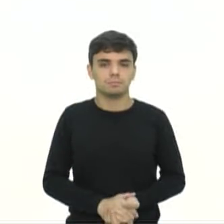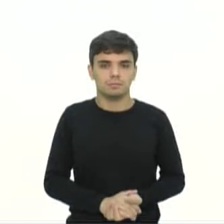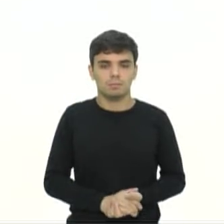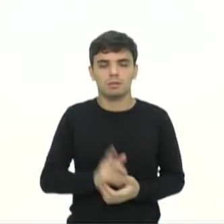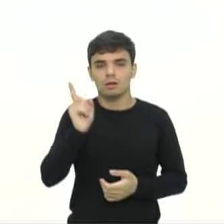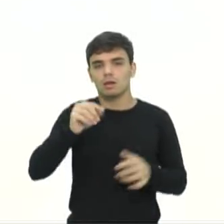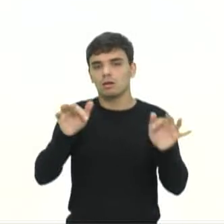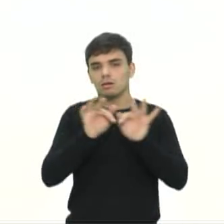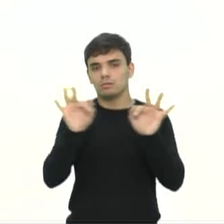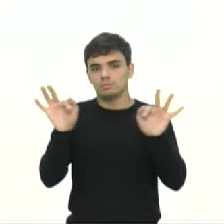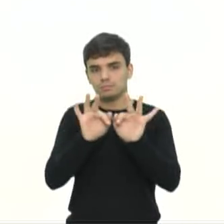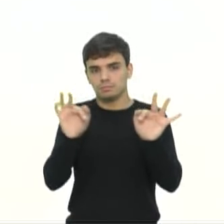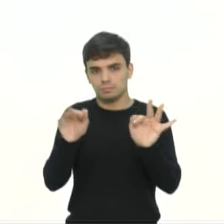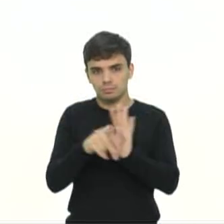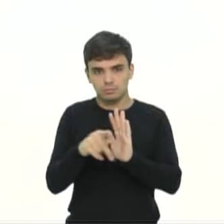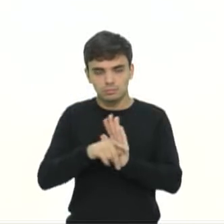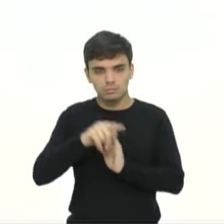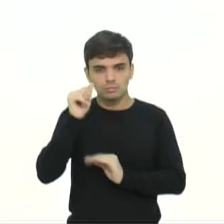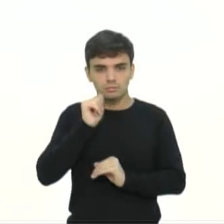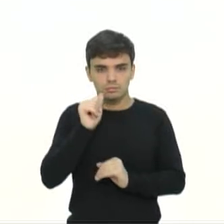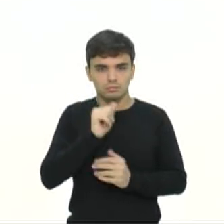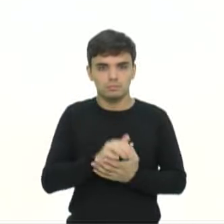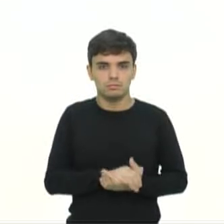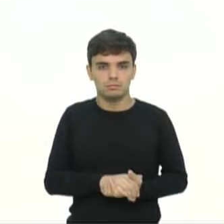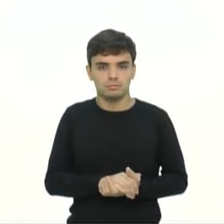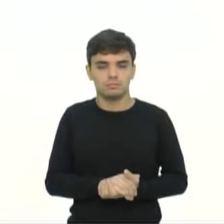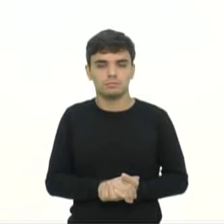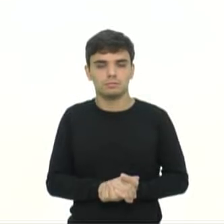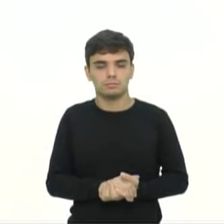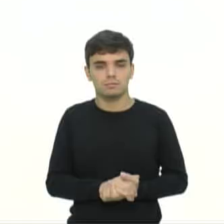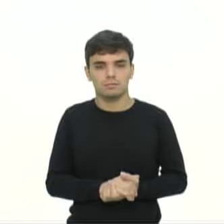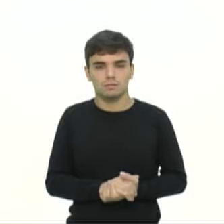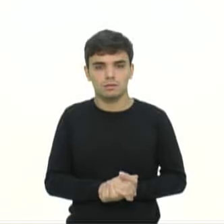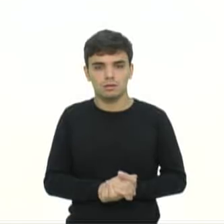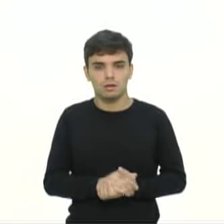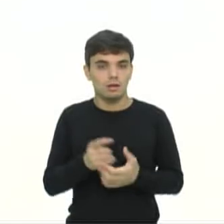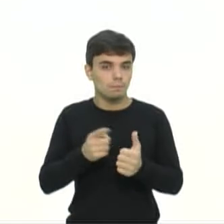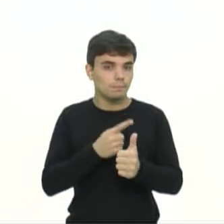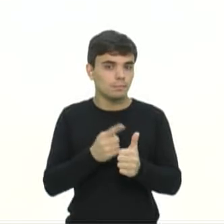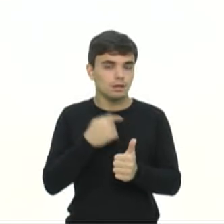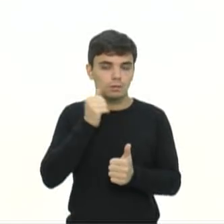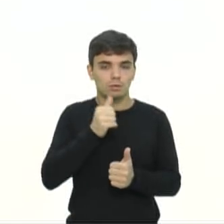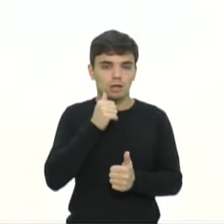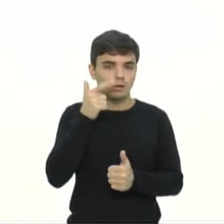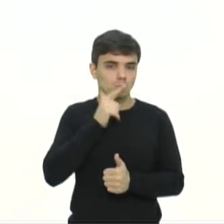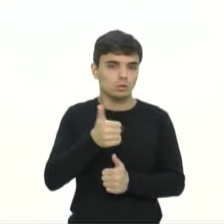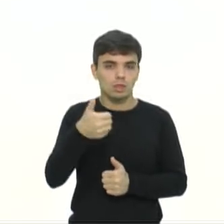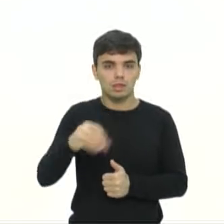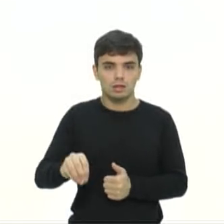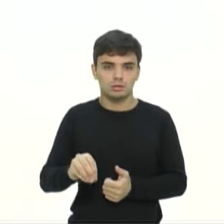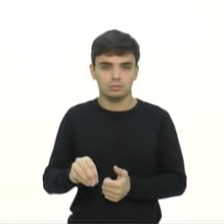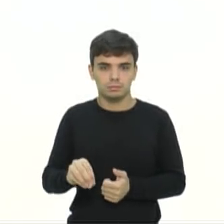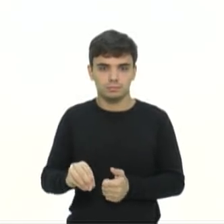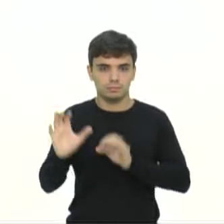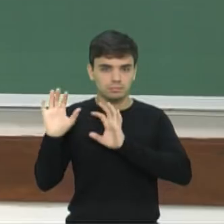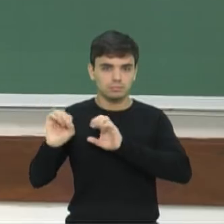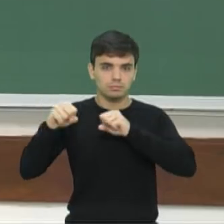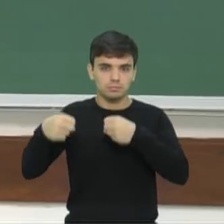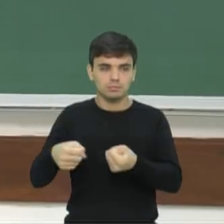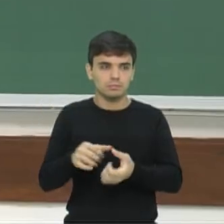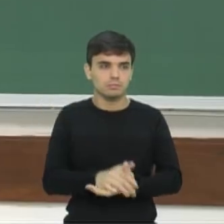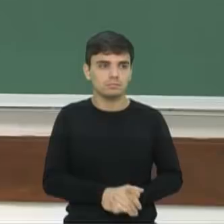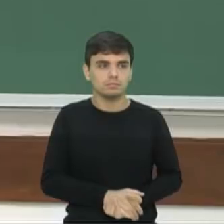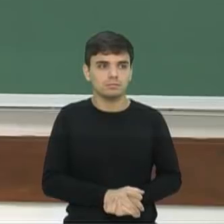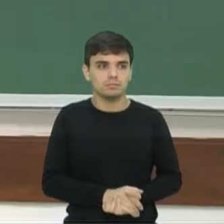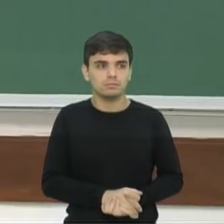da sensei Keiko Fukuda, que é a primeira mulher a obter o 10º dan do judô. Também aqui dentro das